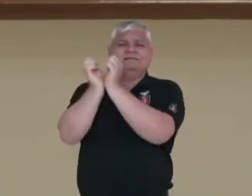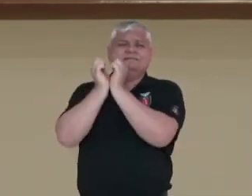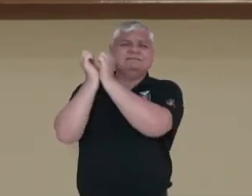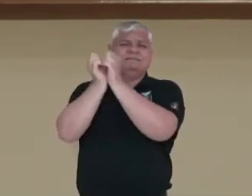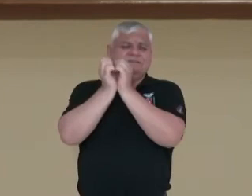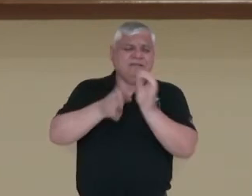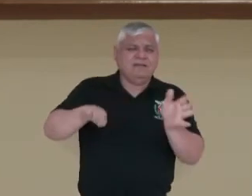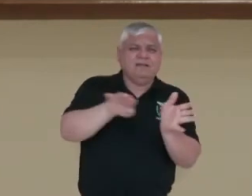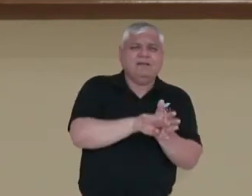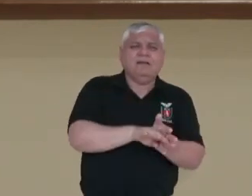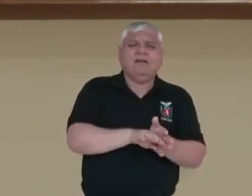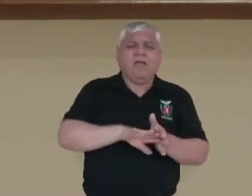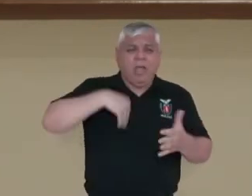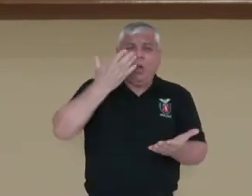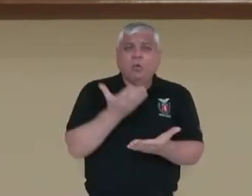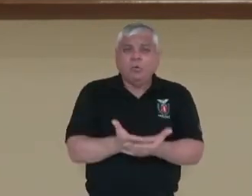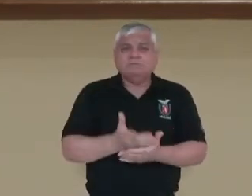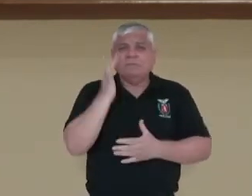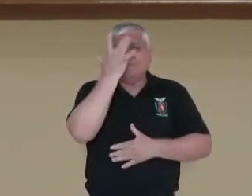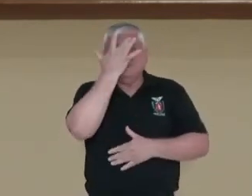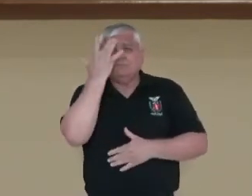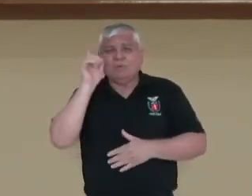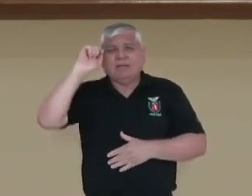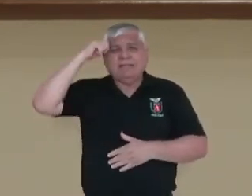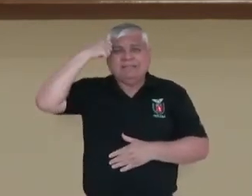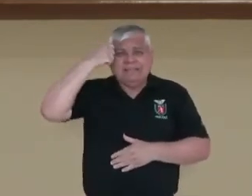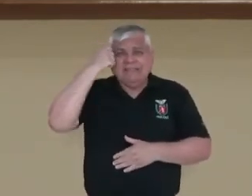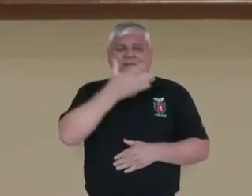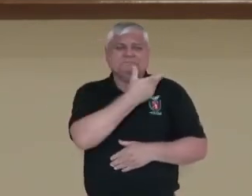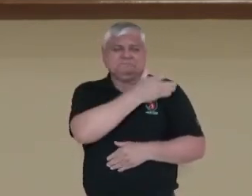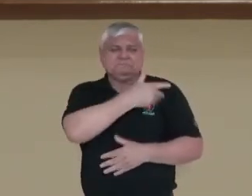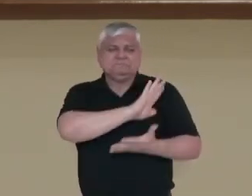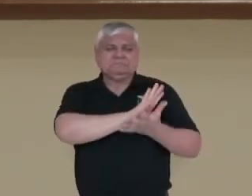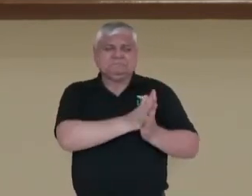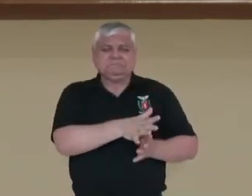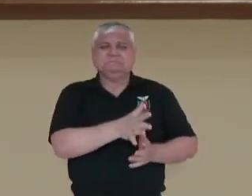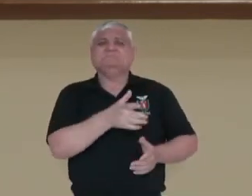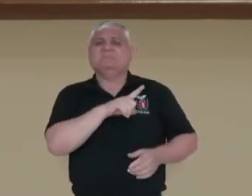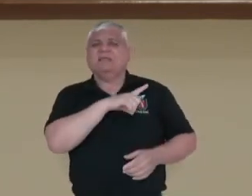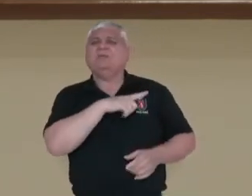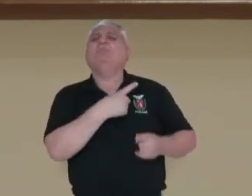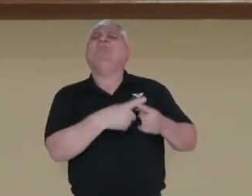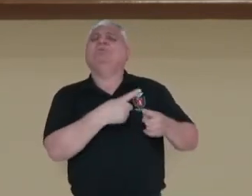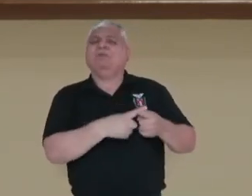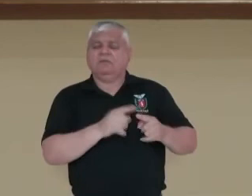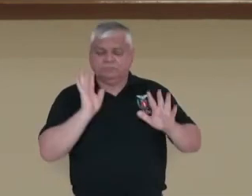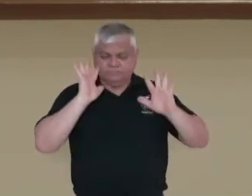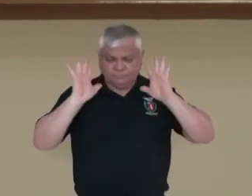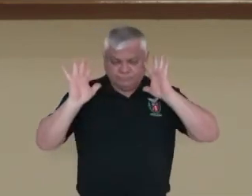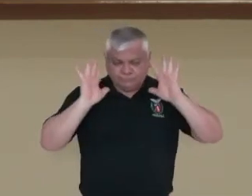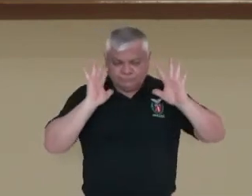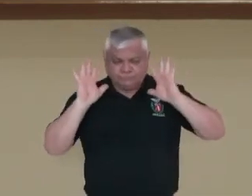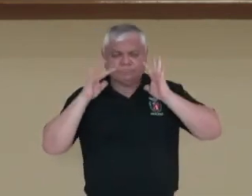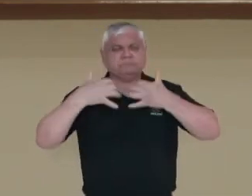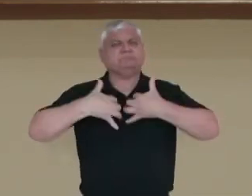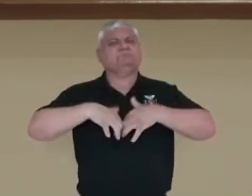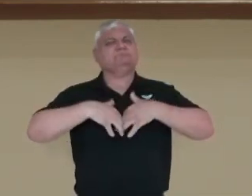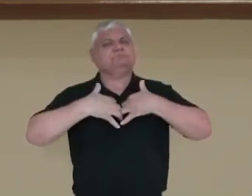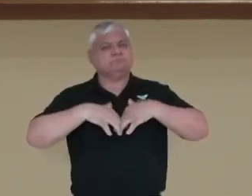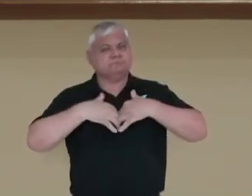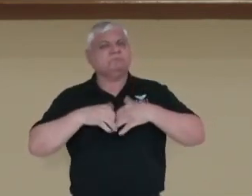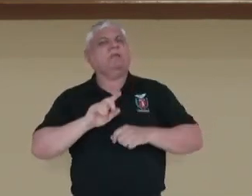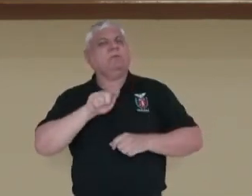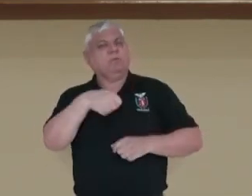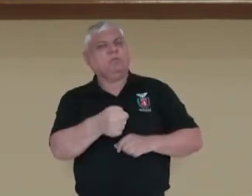até hoje marginalizada, discriminada e sofre com o racismo? É para isso que existe o 20 de novembro, para a gente refletir